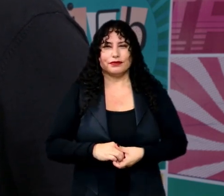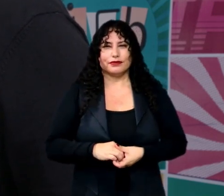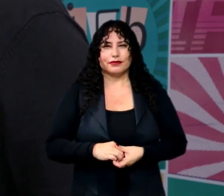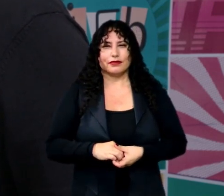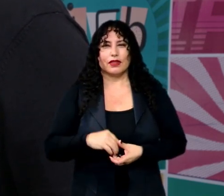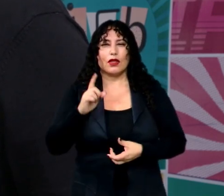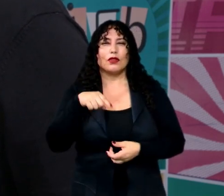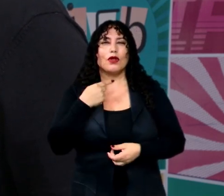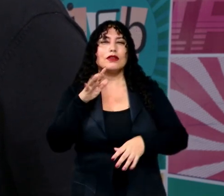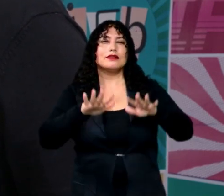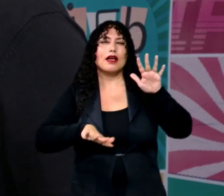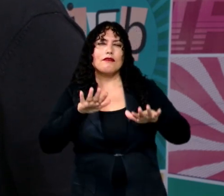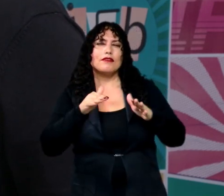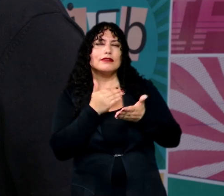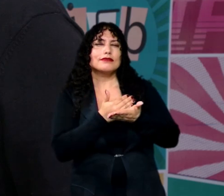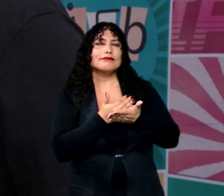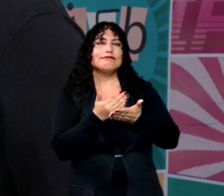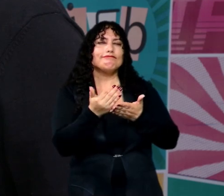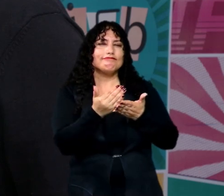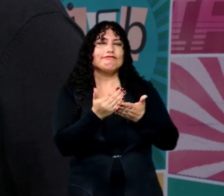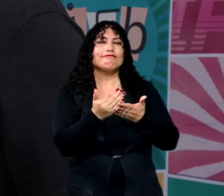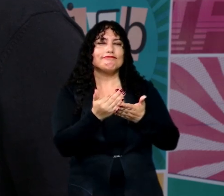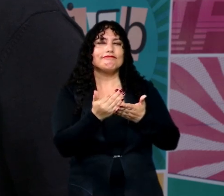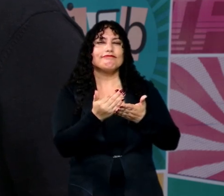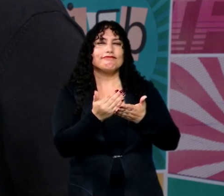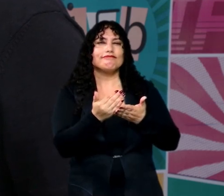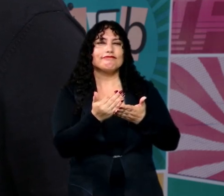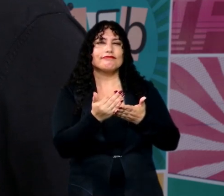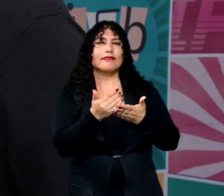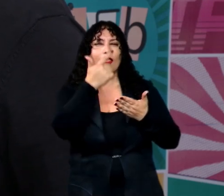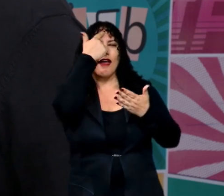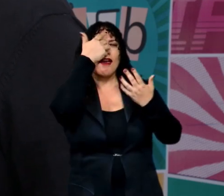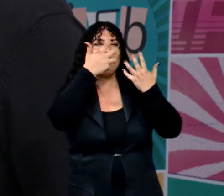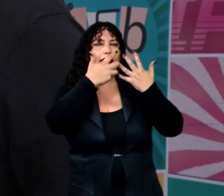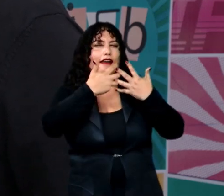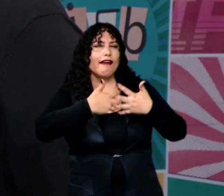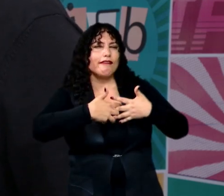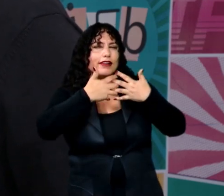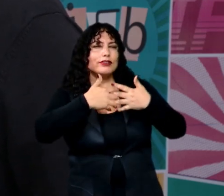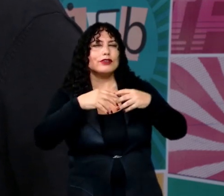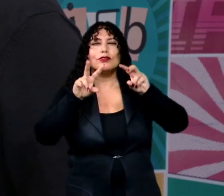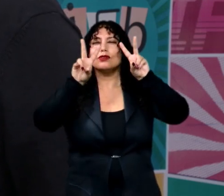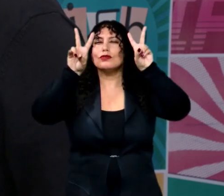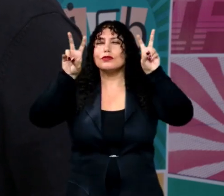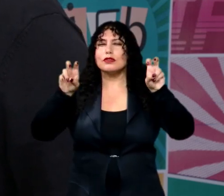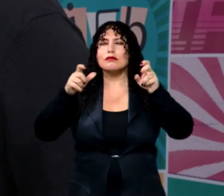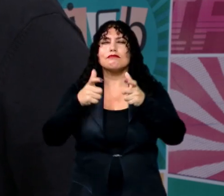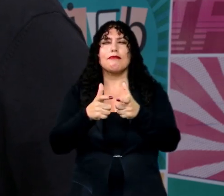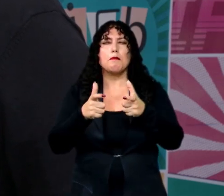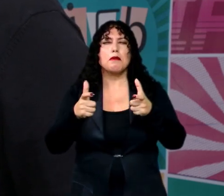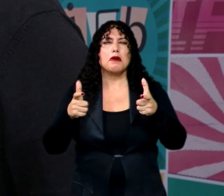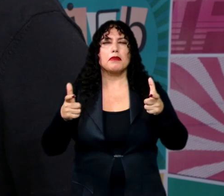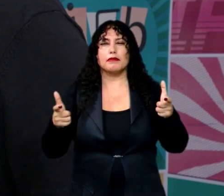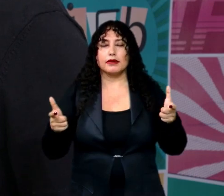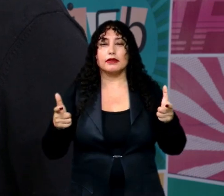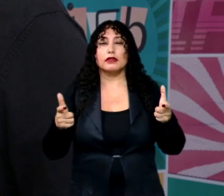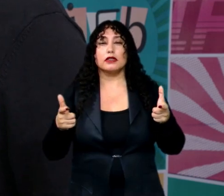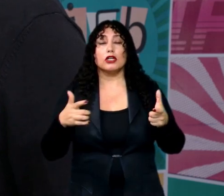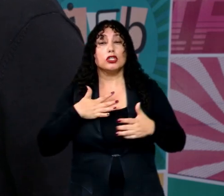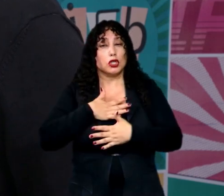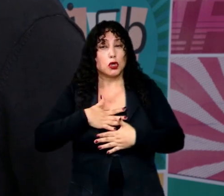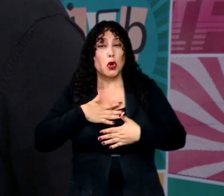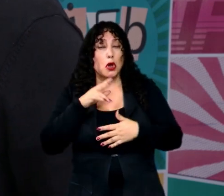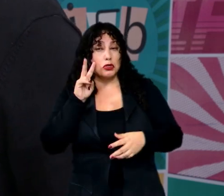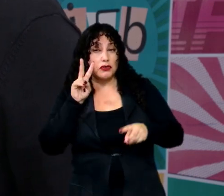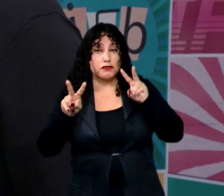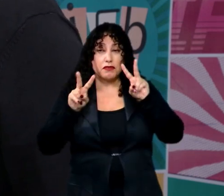para a gente talvez começar a refletir um pouco mais sobre o assunto de forma mais ampliada, né? Uhum. Porque todo mundo gosta de ver,